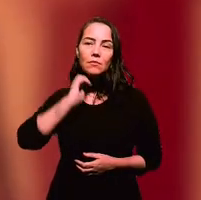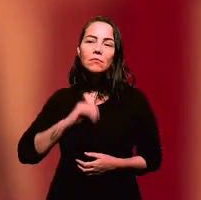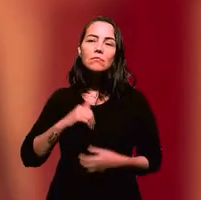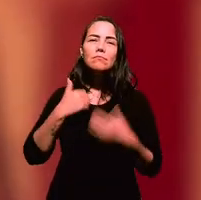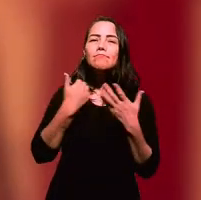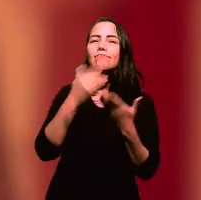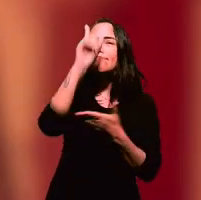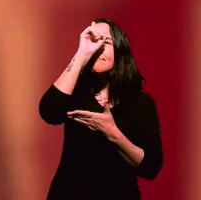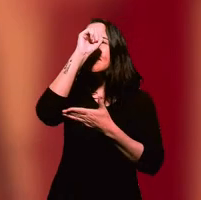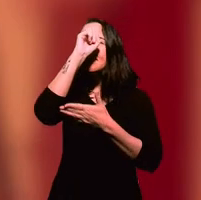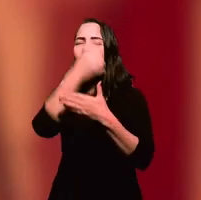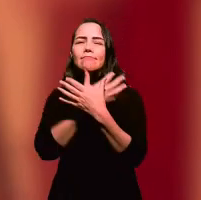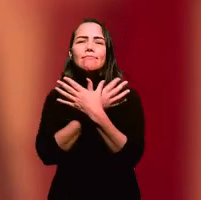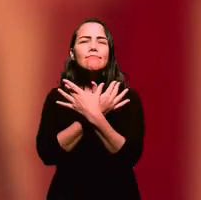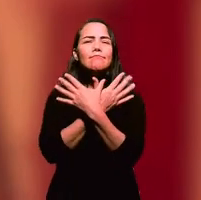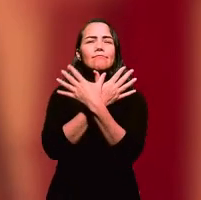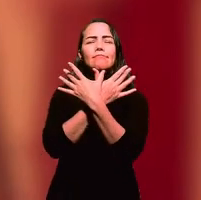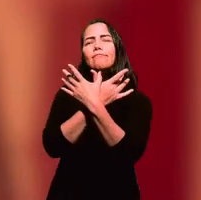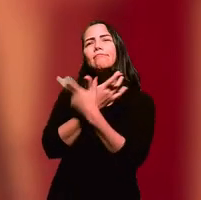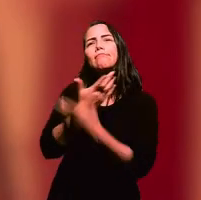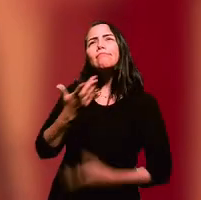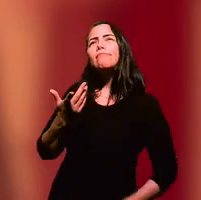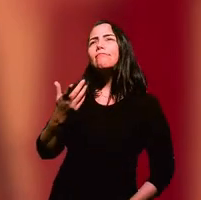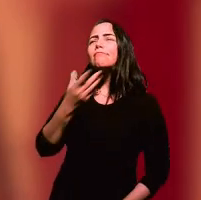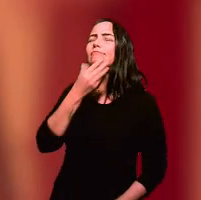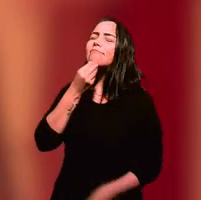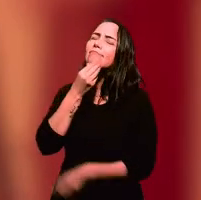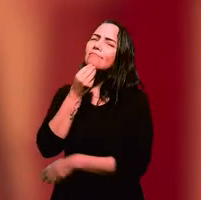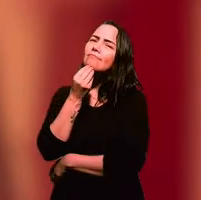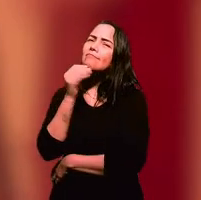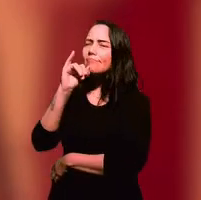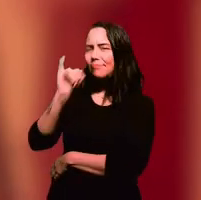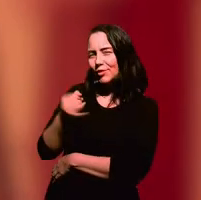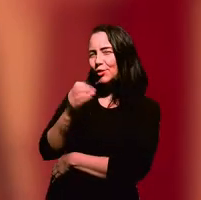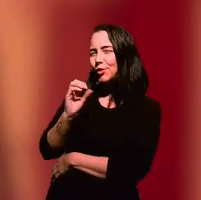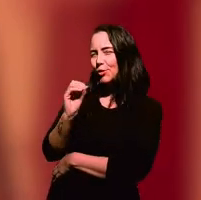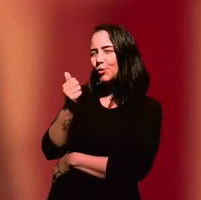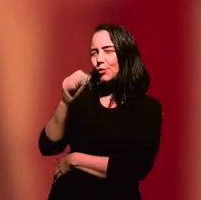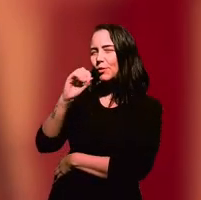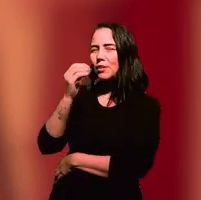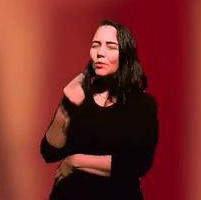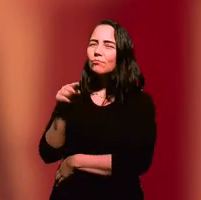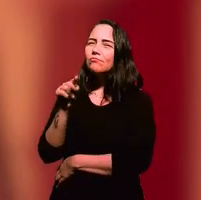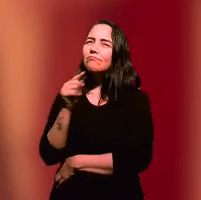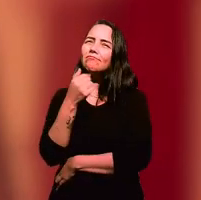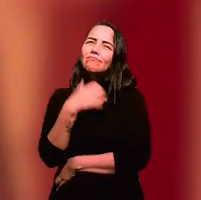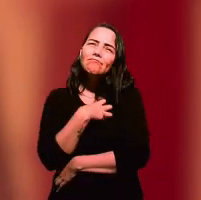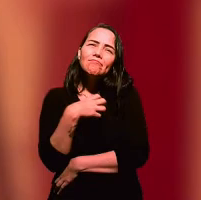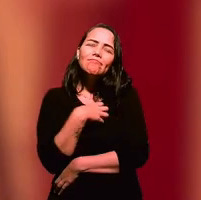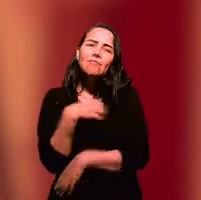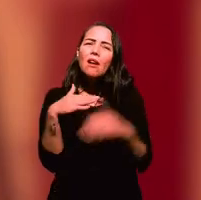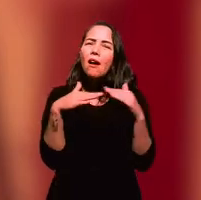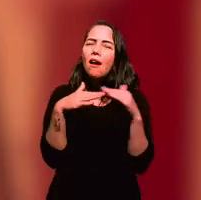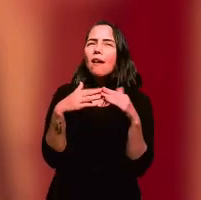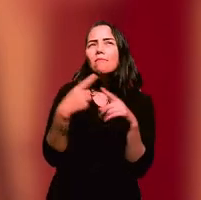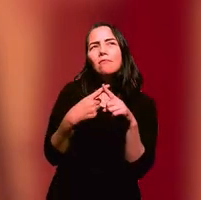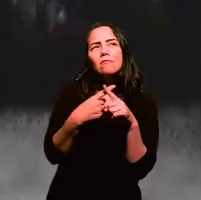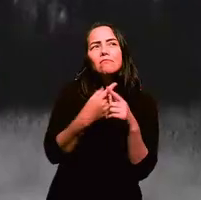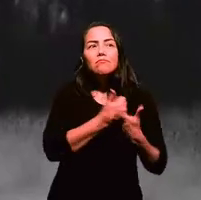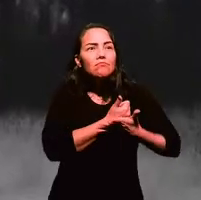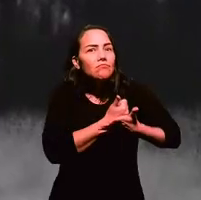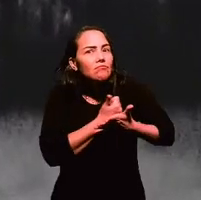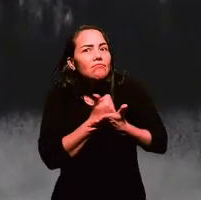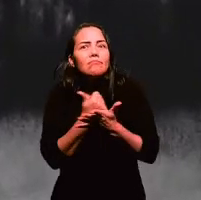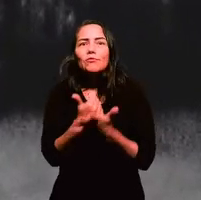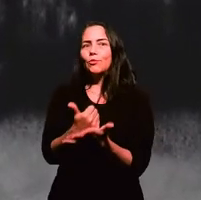No Hospital São José, o João se sentia em casa, porque eles, quando nós chegamos a Jaraguá, eles deram uma mão muito grande para a